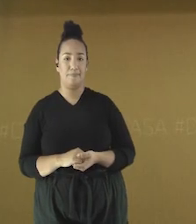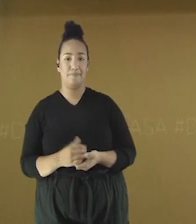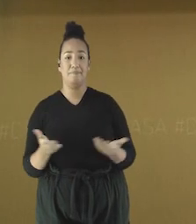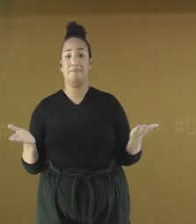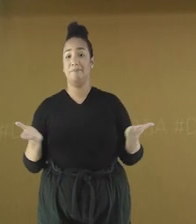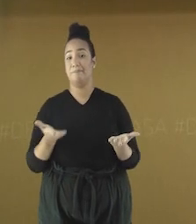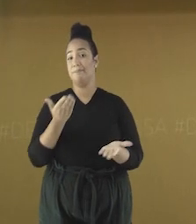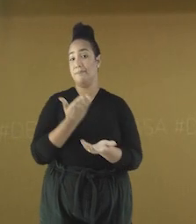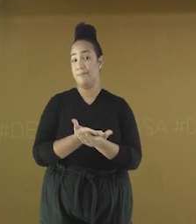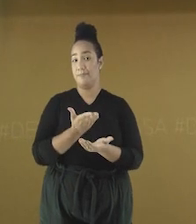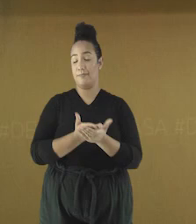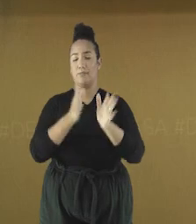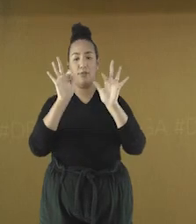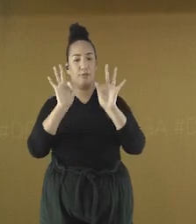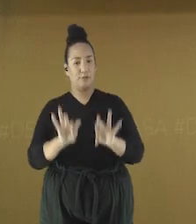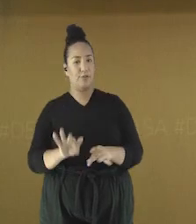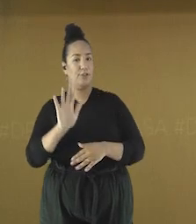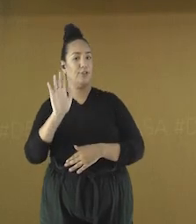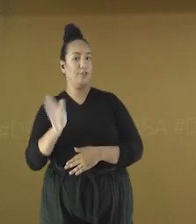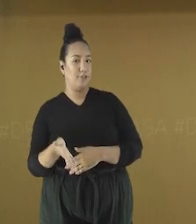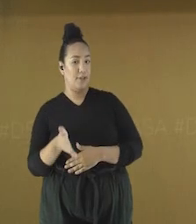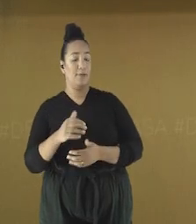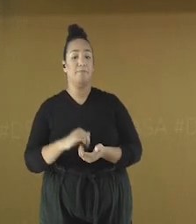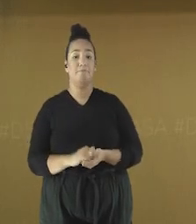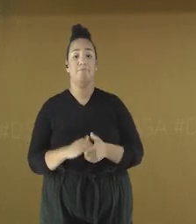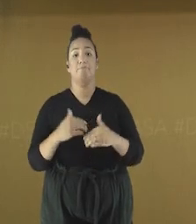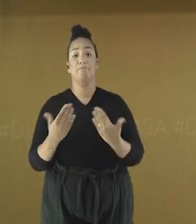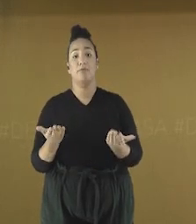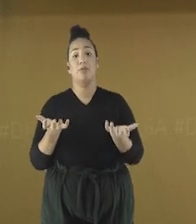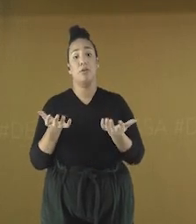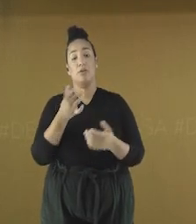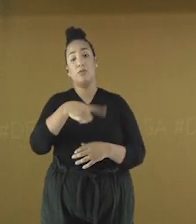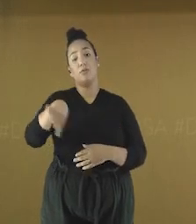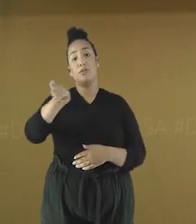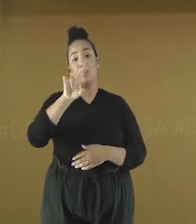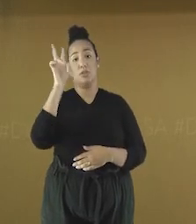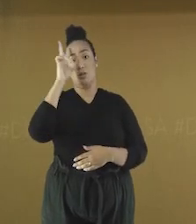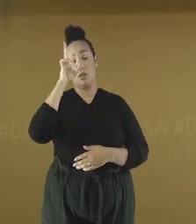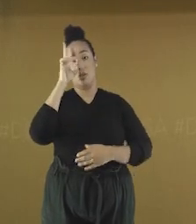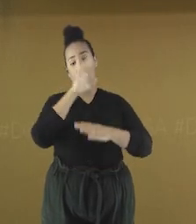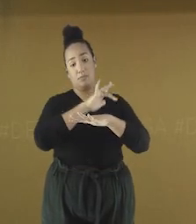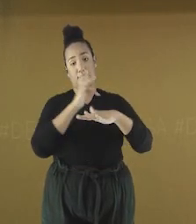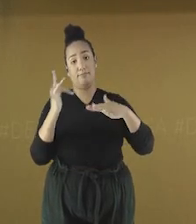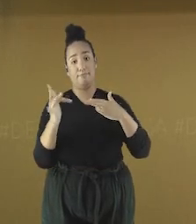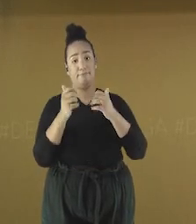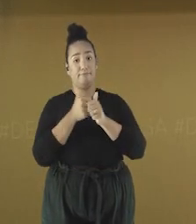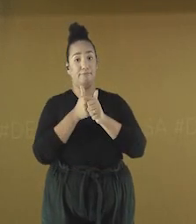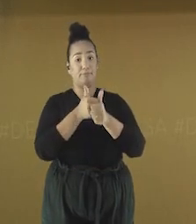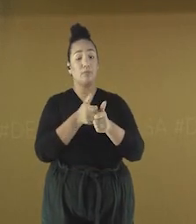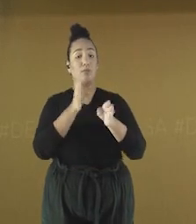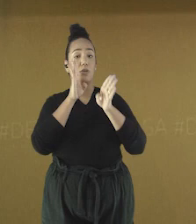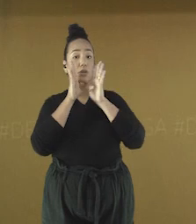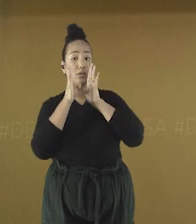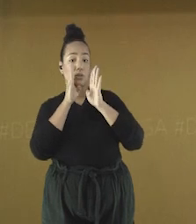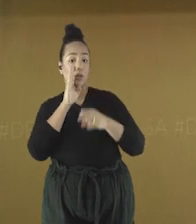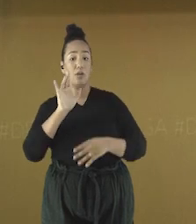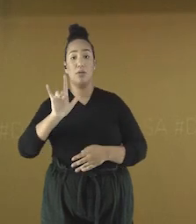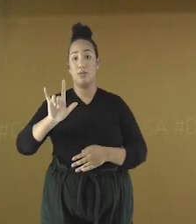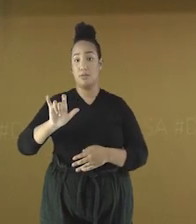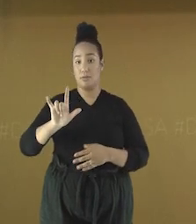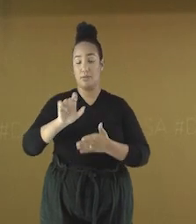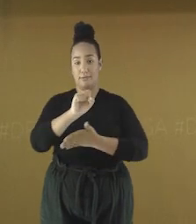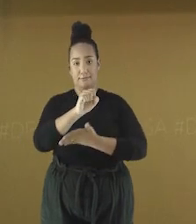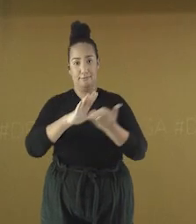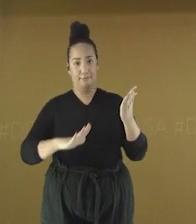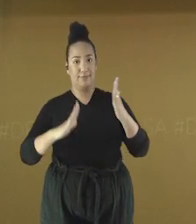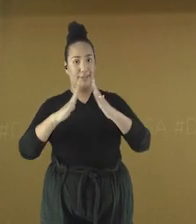E a nossa aula chegou ao fim. E eu quero lembrar vocês de seguirem as nossas redes sociais, que são o Facebook e o Instagram, no